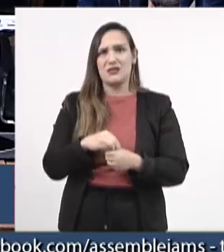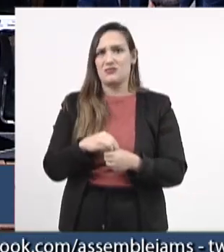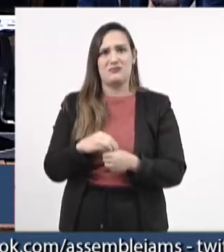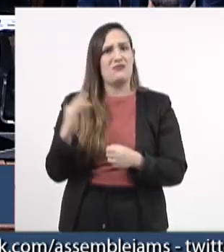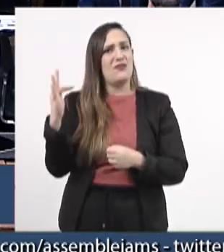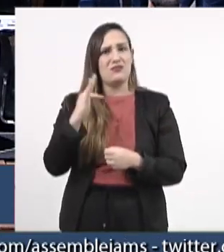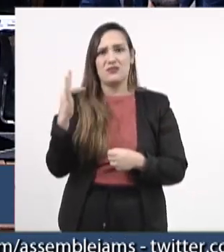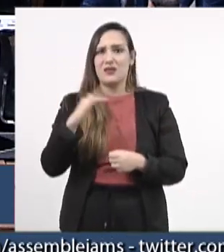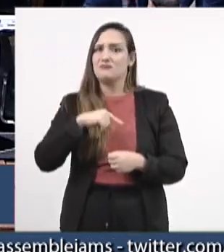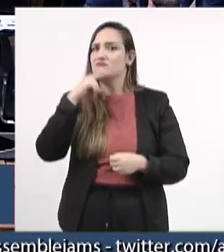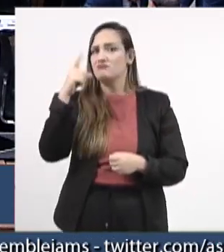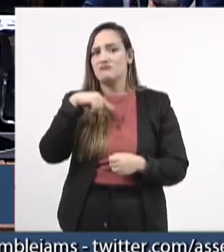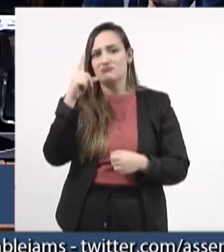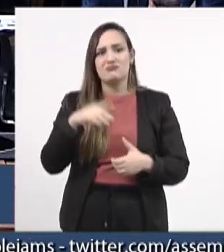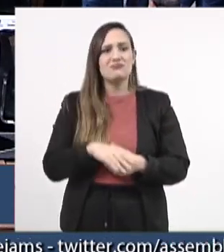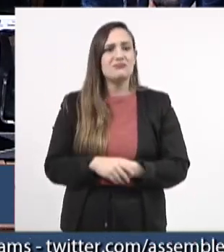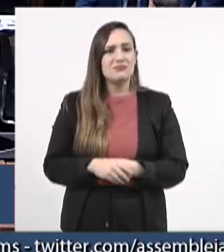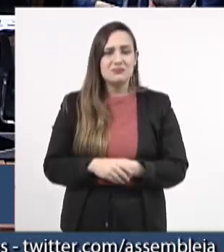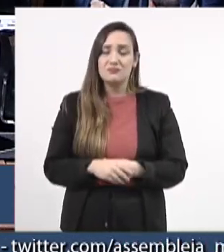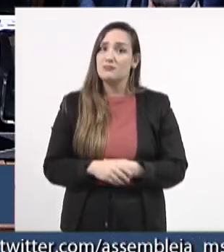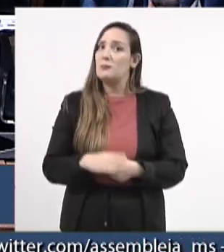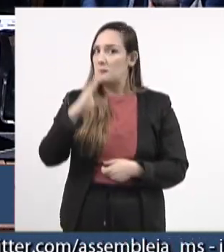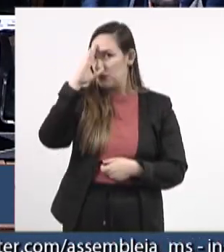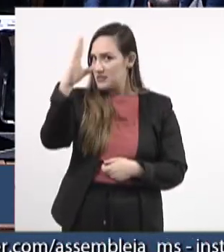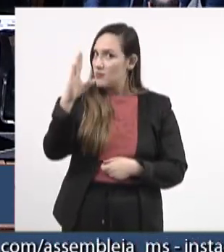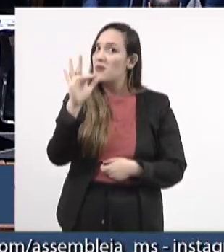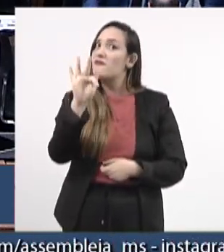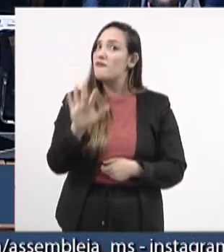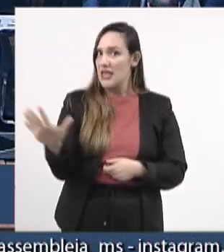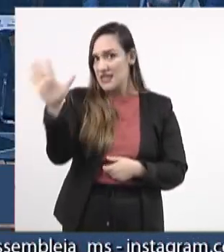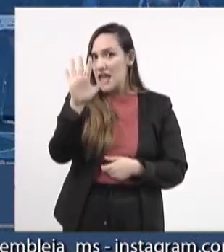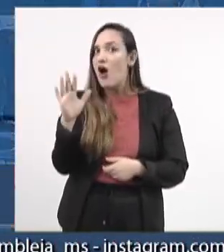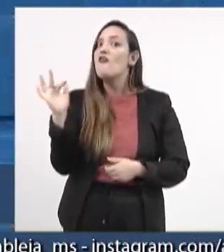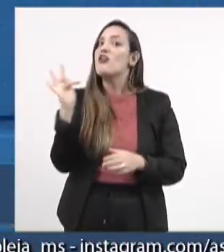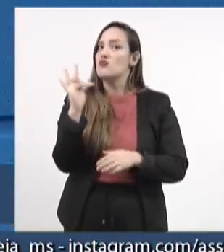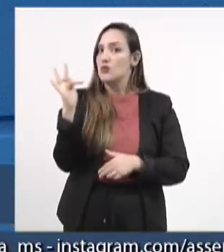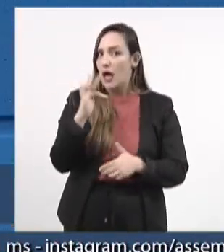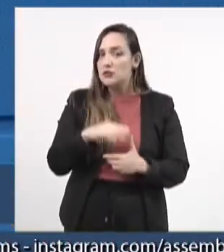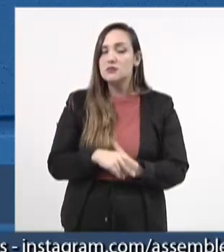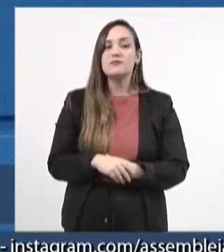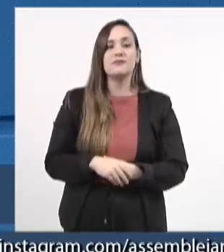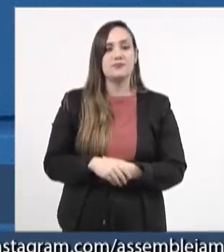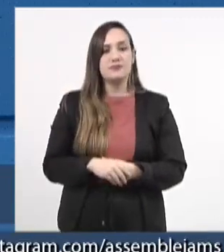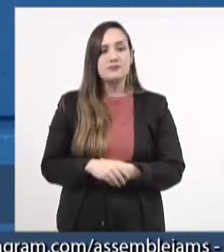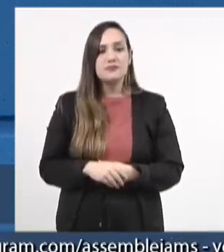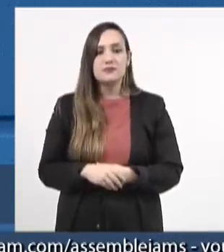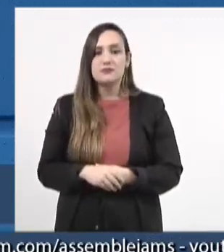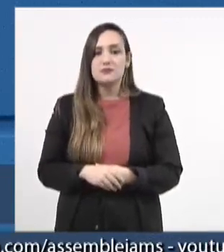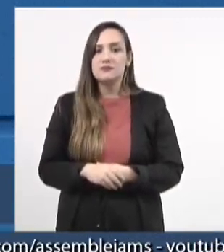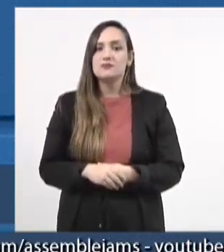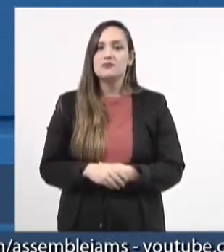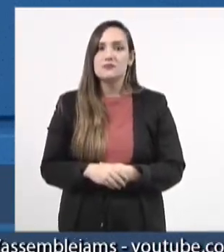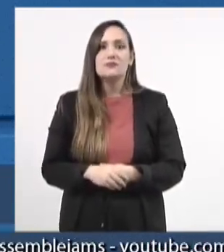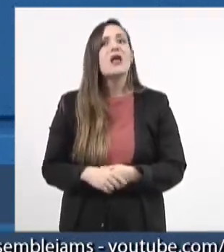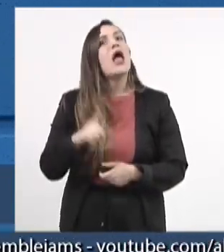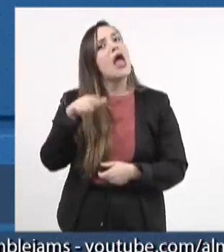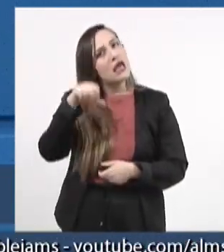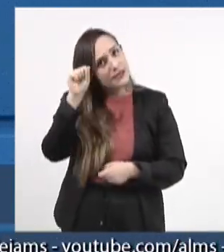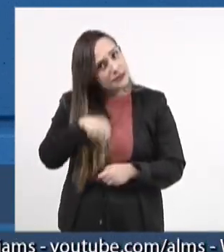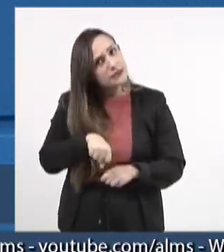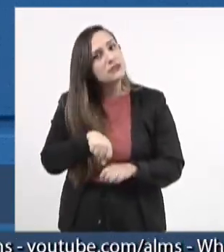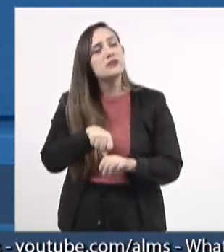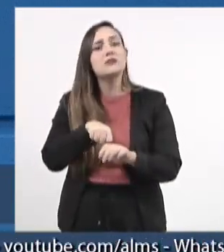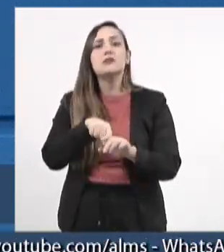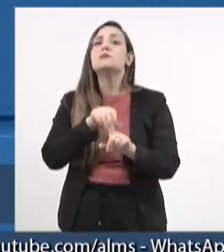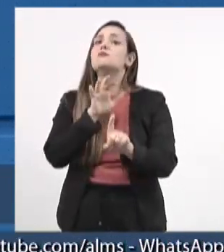universidade, inclusive federal. Certo? Por quê? Porque é efetivamente uma doutrina,